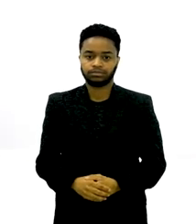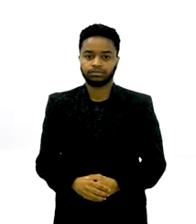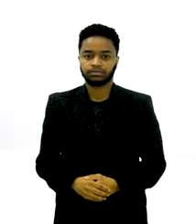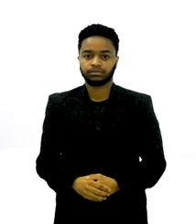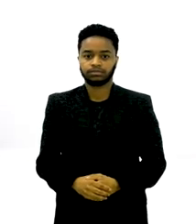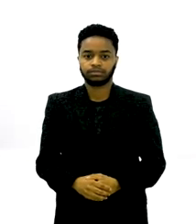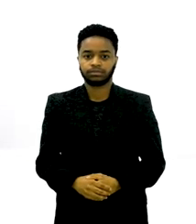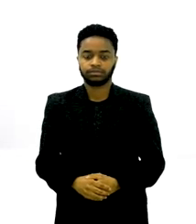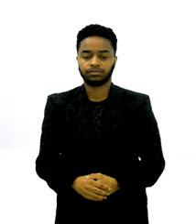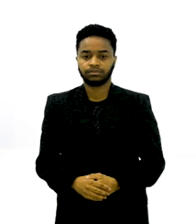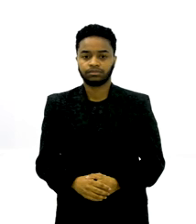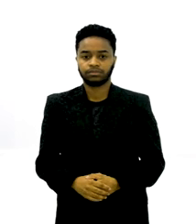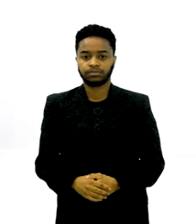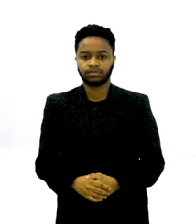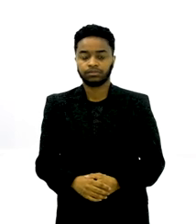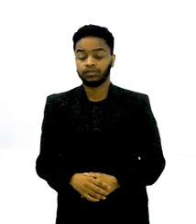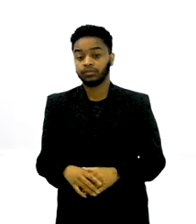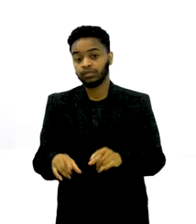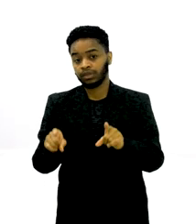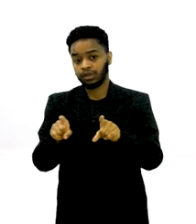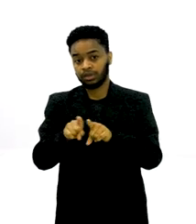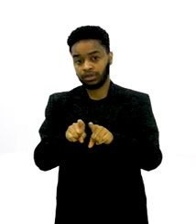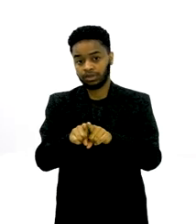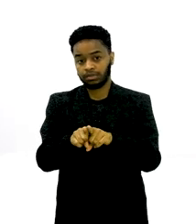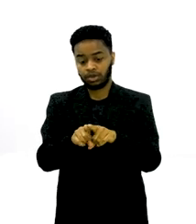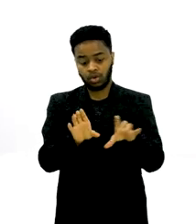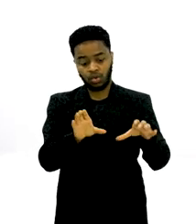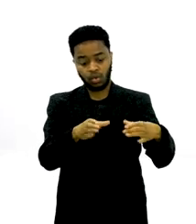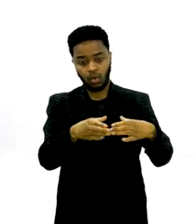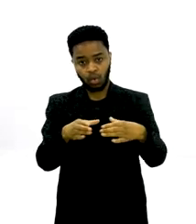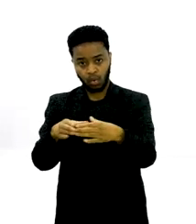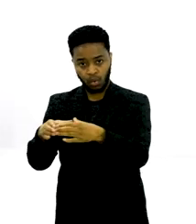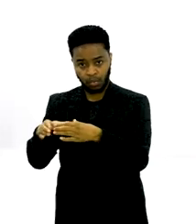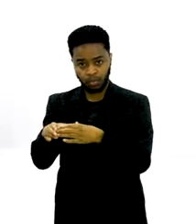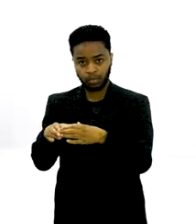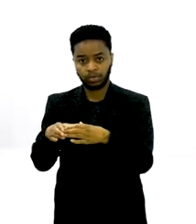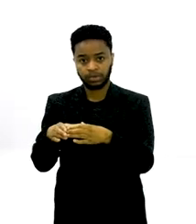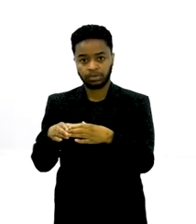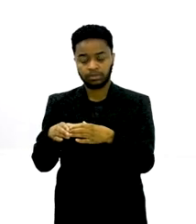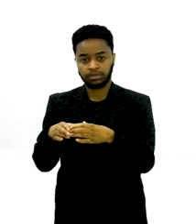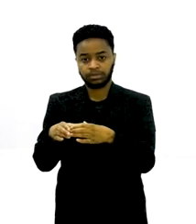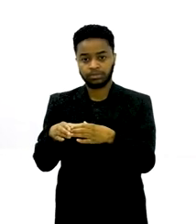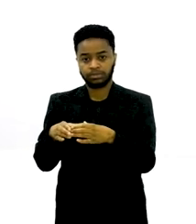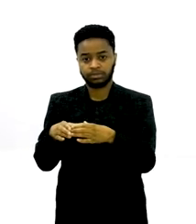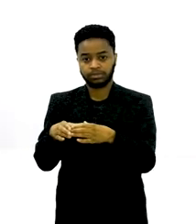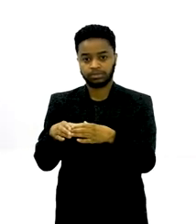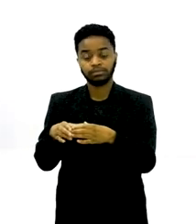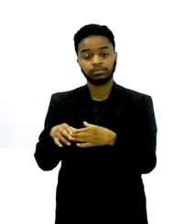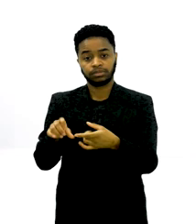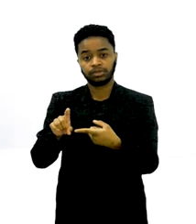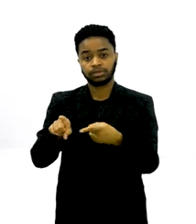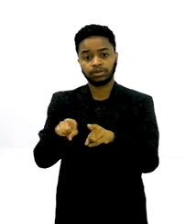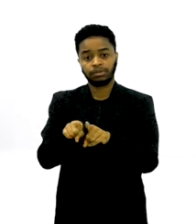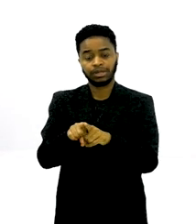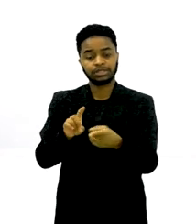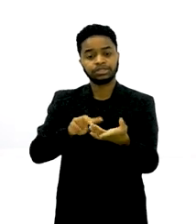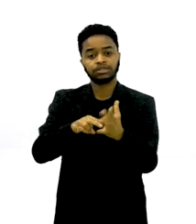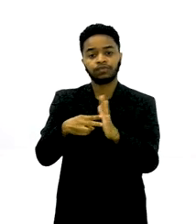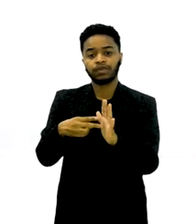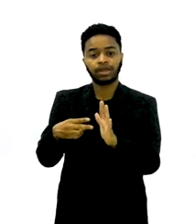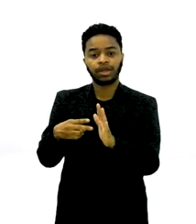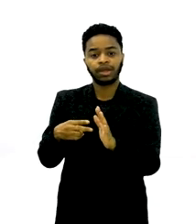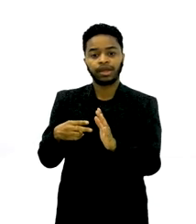né Eh esse esse essas essas comunidades né Elas vão também significar